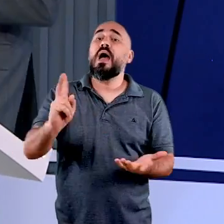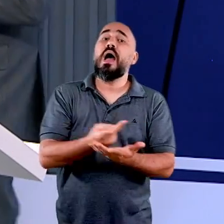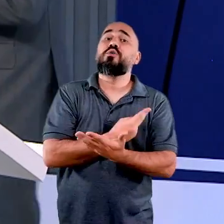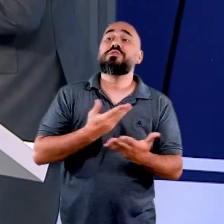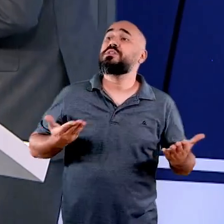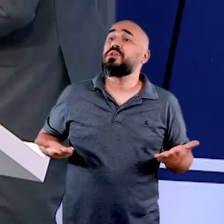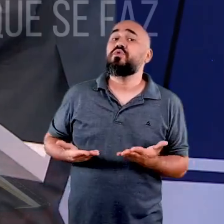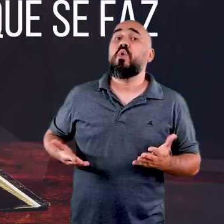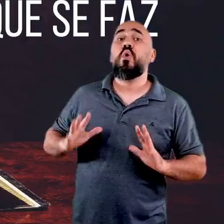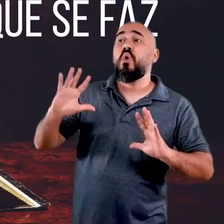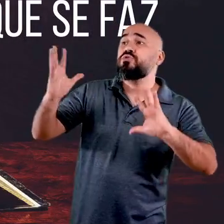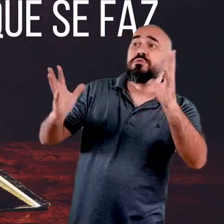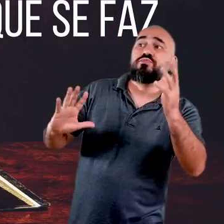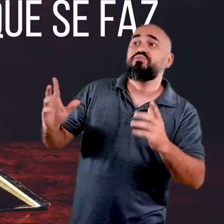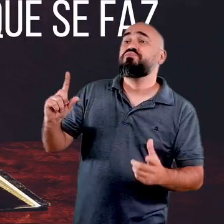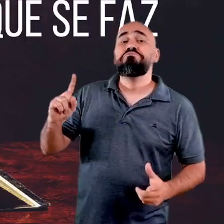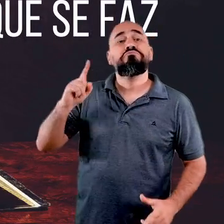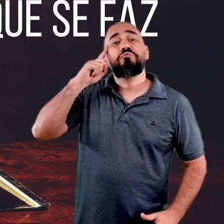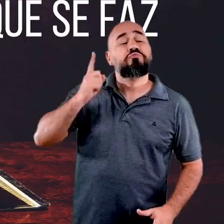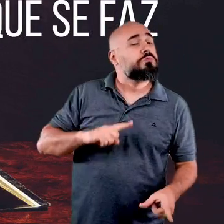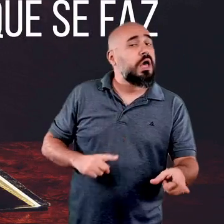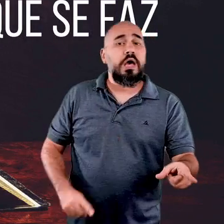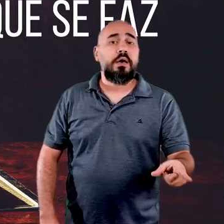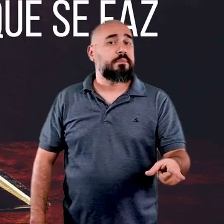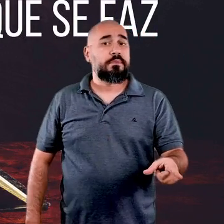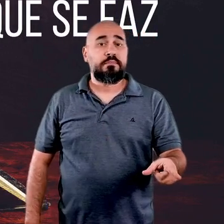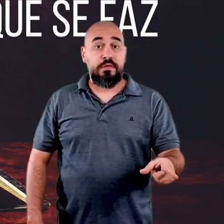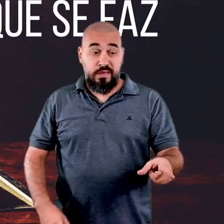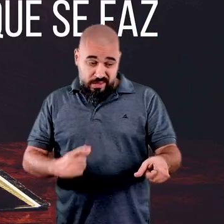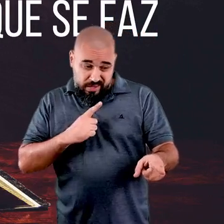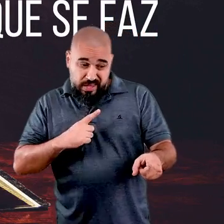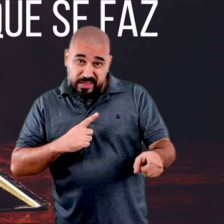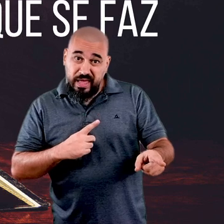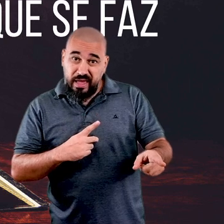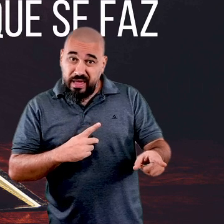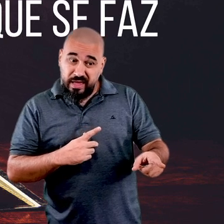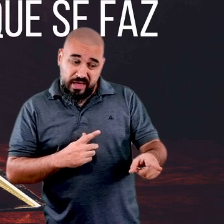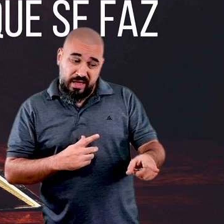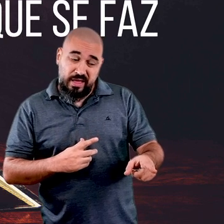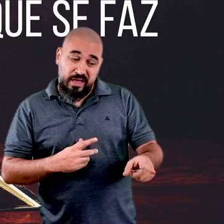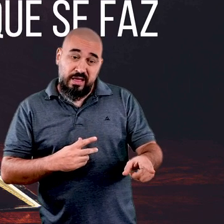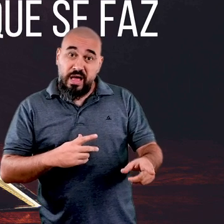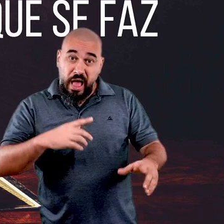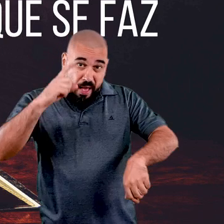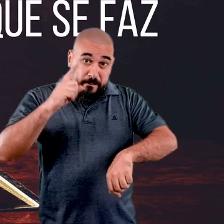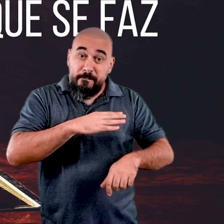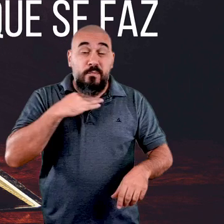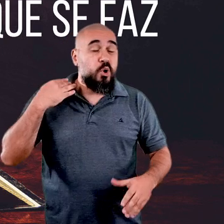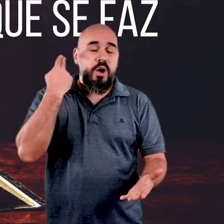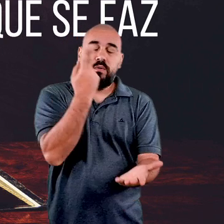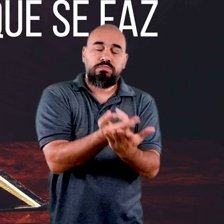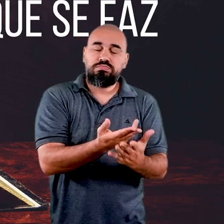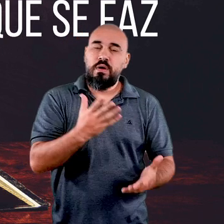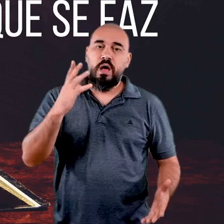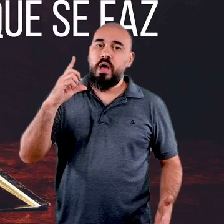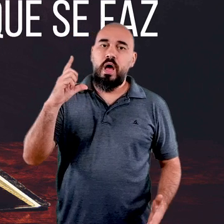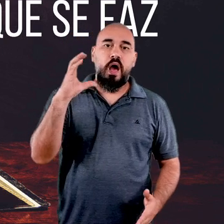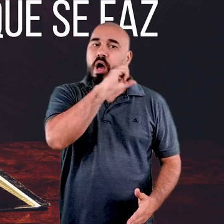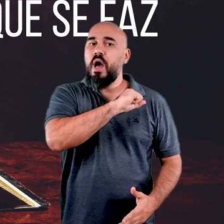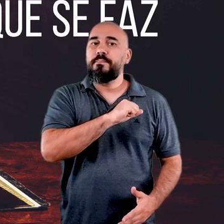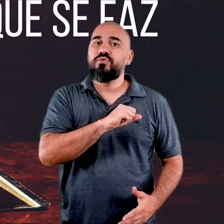agora. Eles não têm nenhuma recompensa a receber imediata, porque